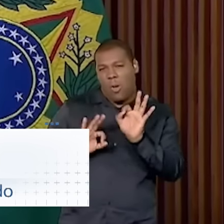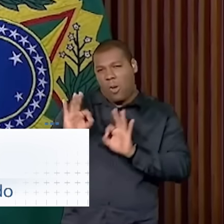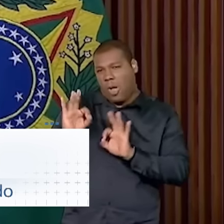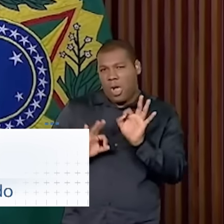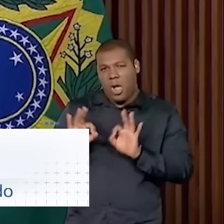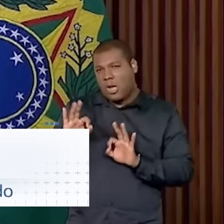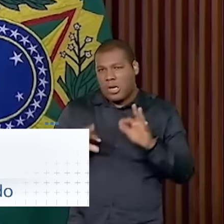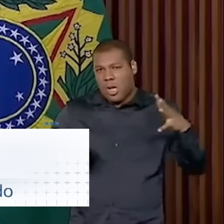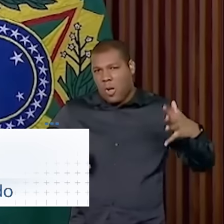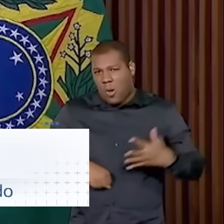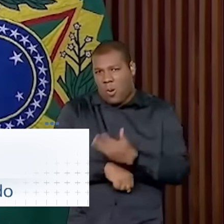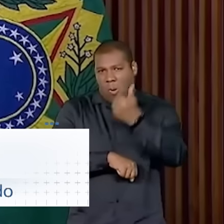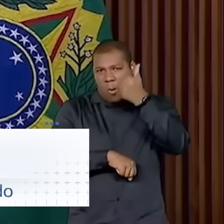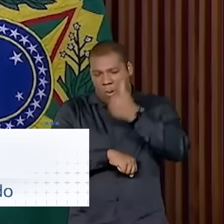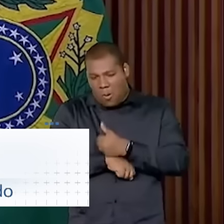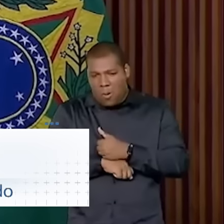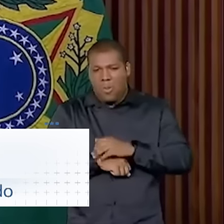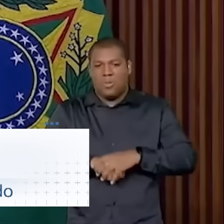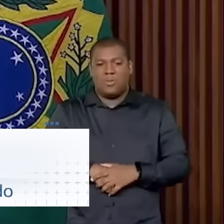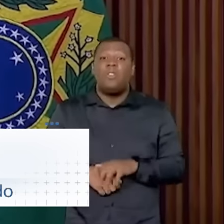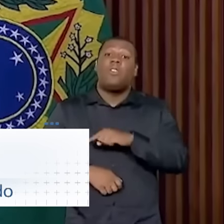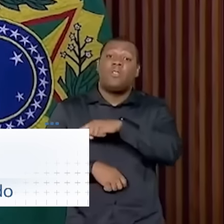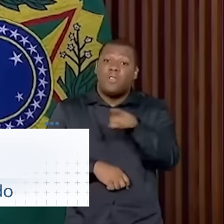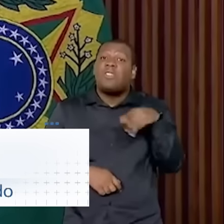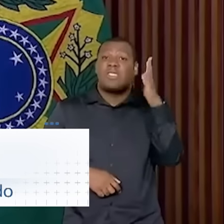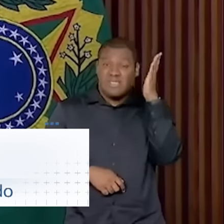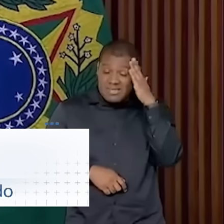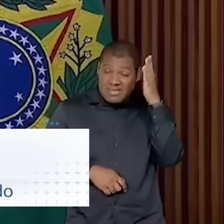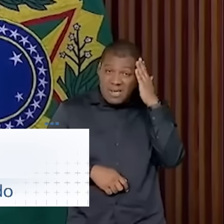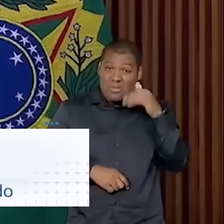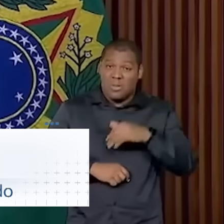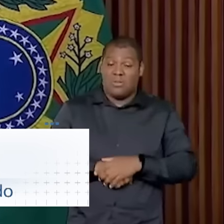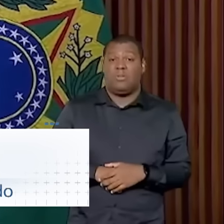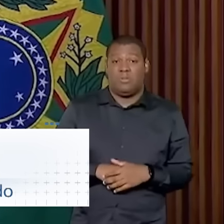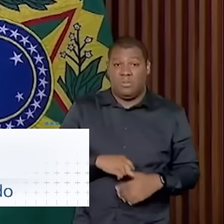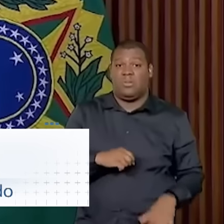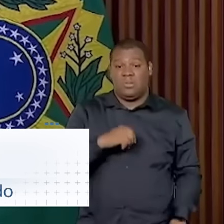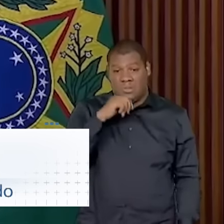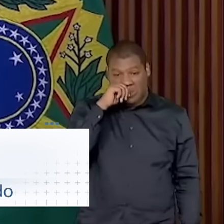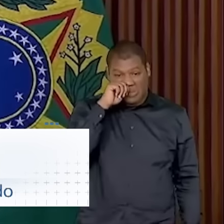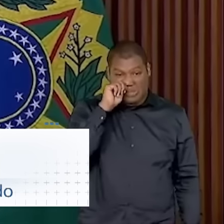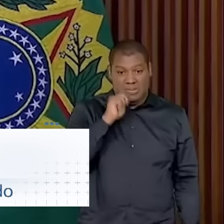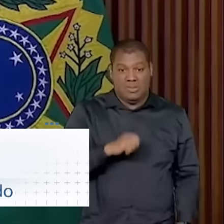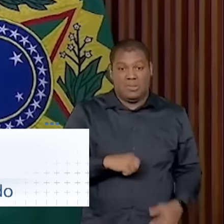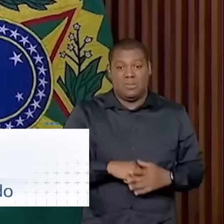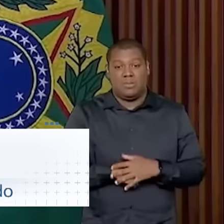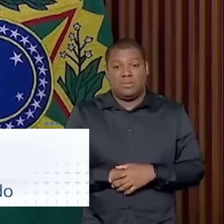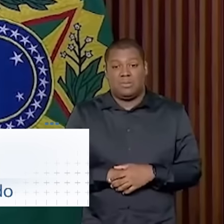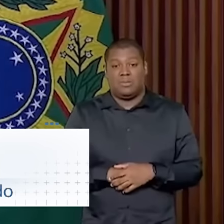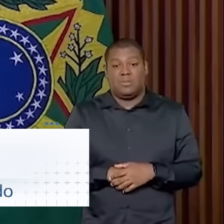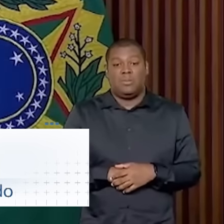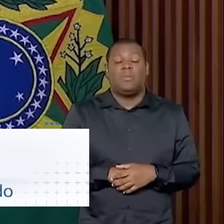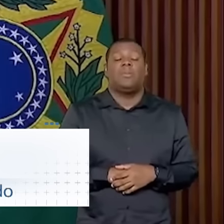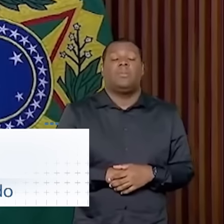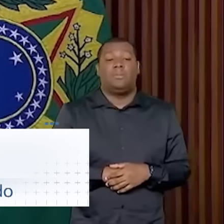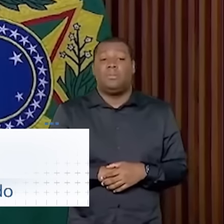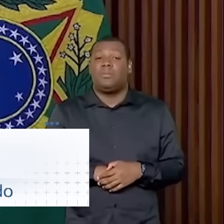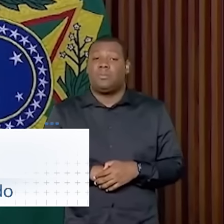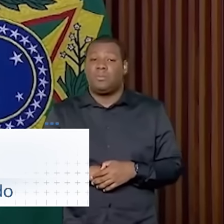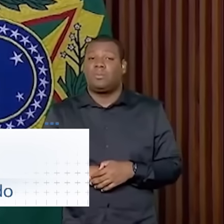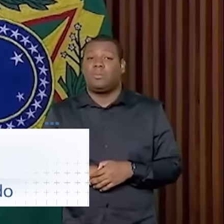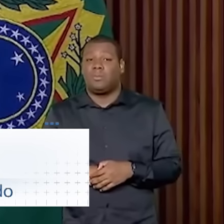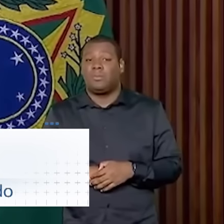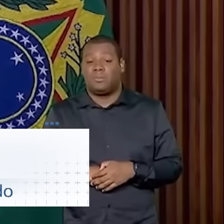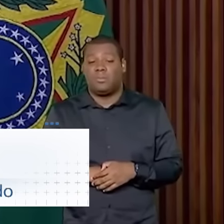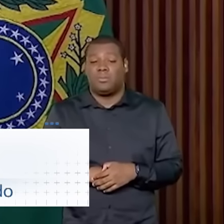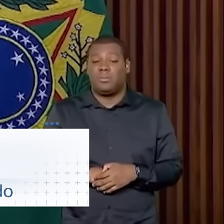país. Quem tinha dúvida agora pode ter certeza que por pouco a gente não voltou aos tempos tenebrosos nesse